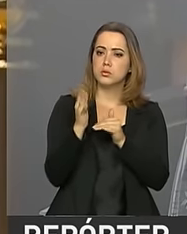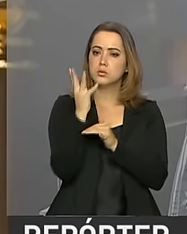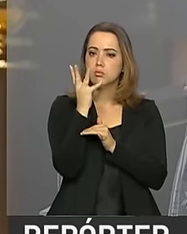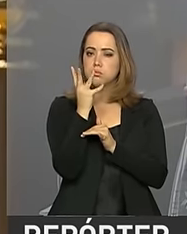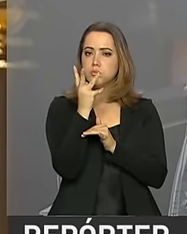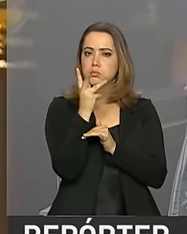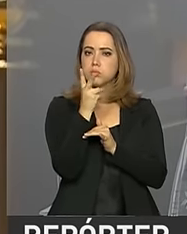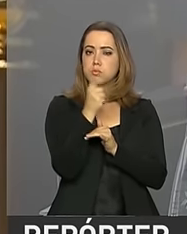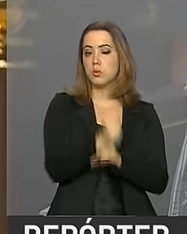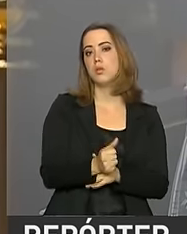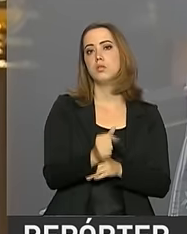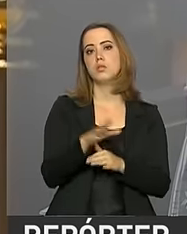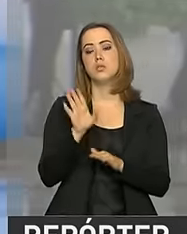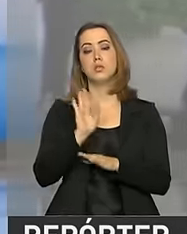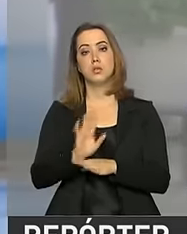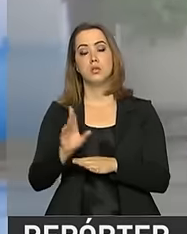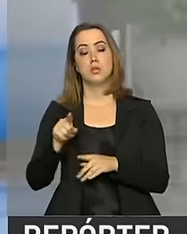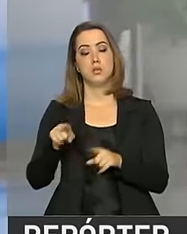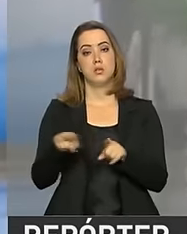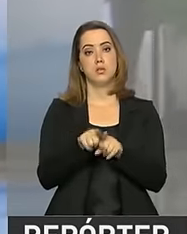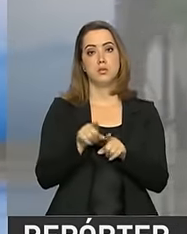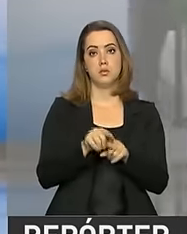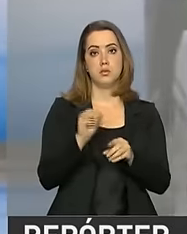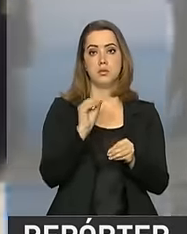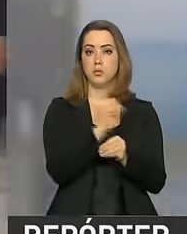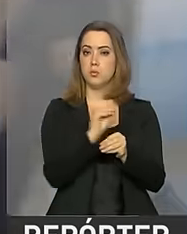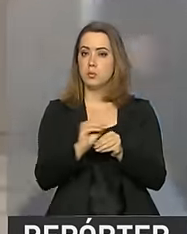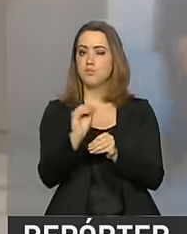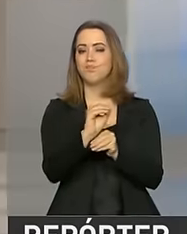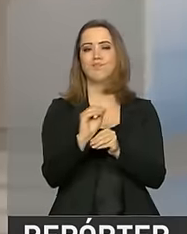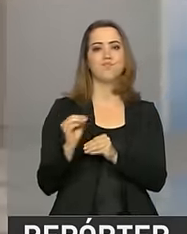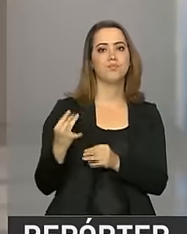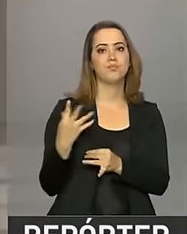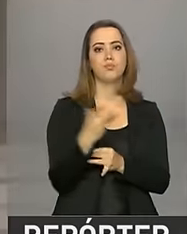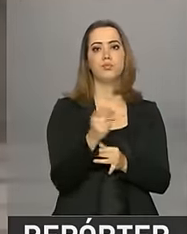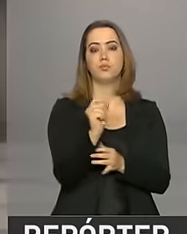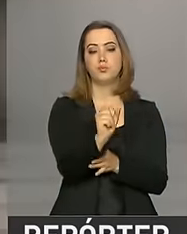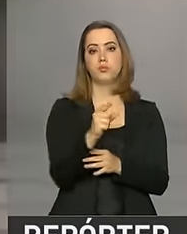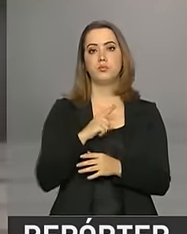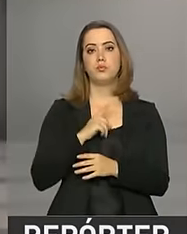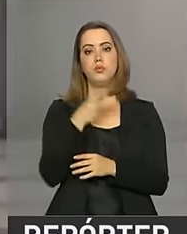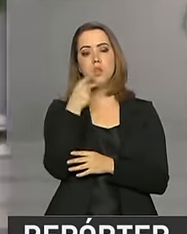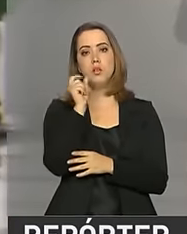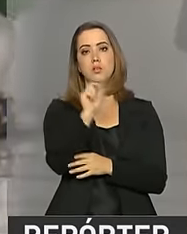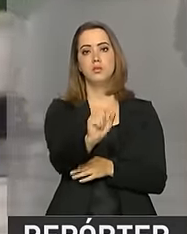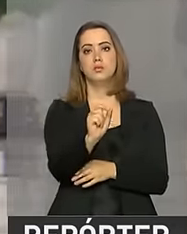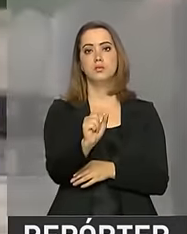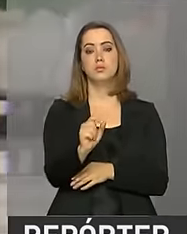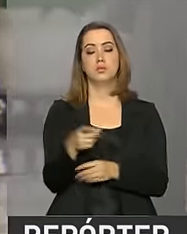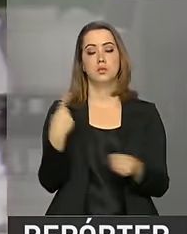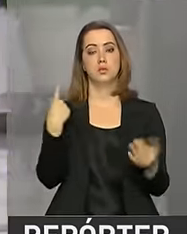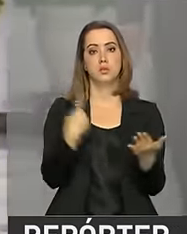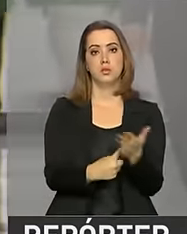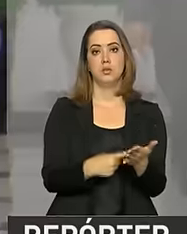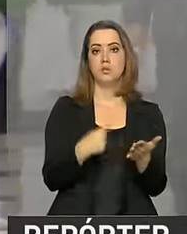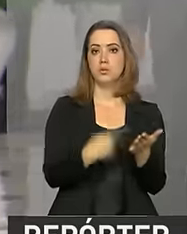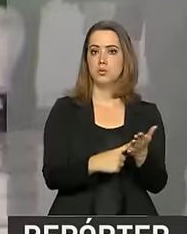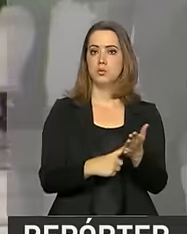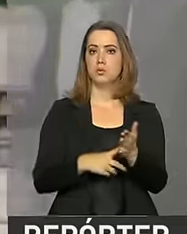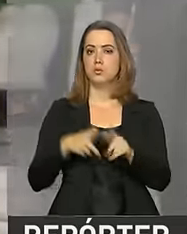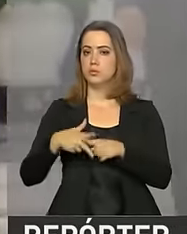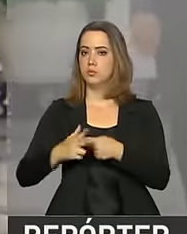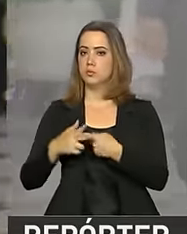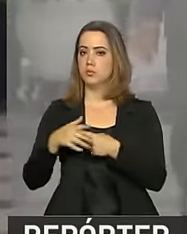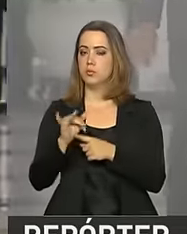investimentos e o protecionismo. Michel Temer reafirmou aos chefes de Estado e de governo o compromisso com o ajuste